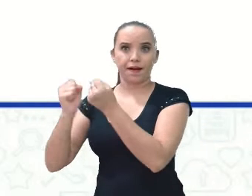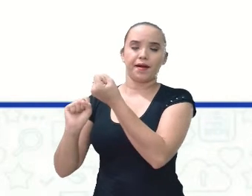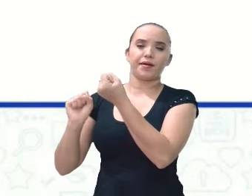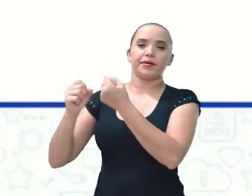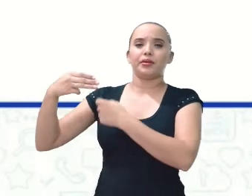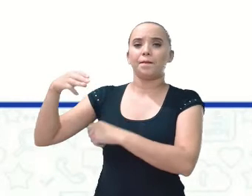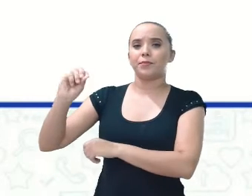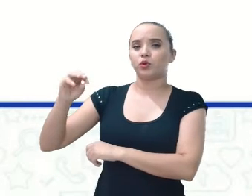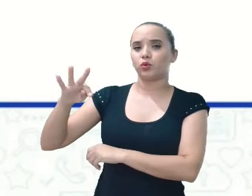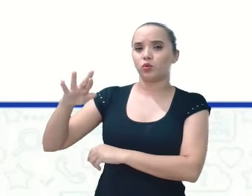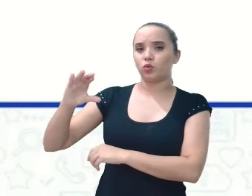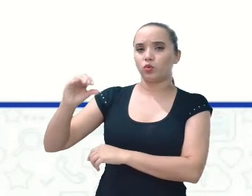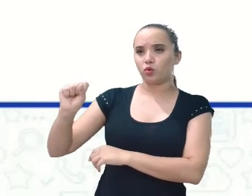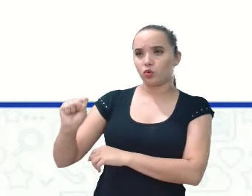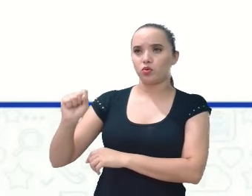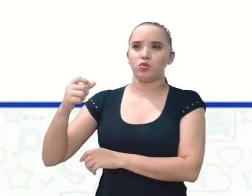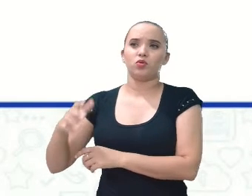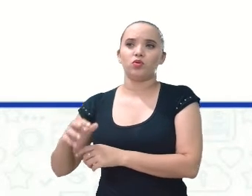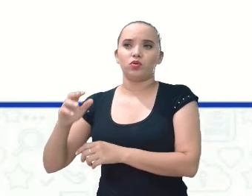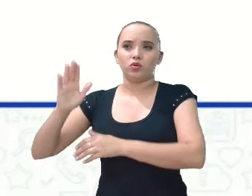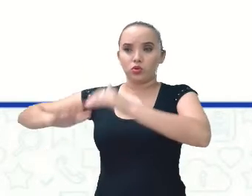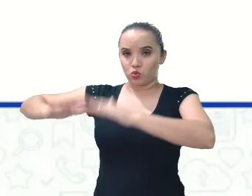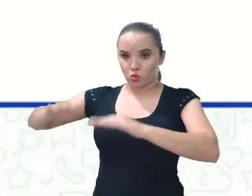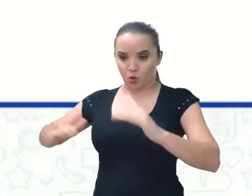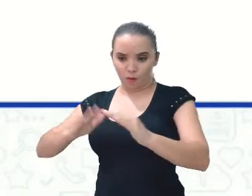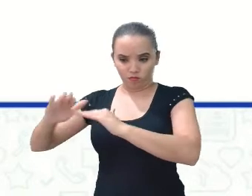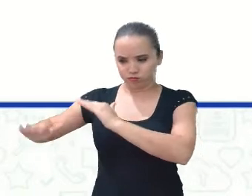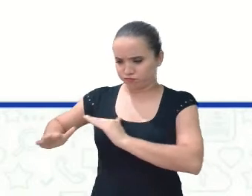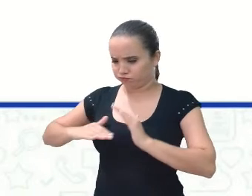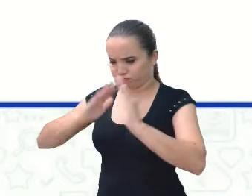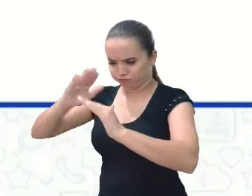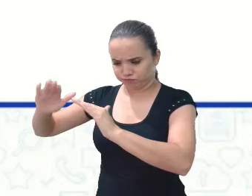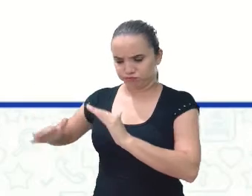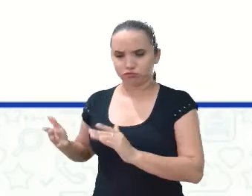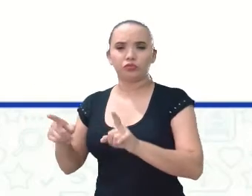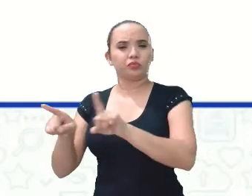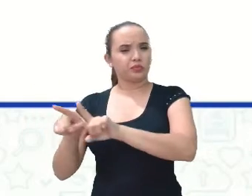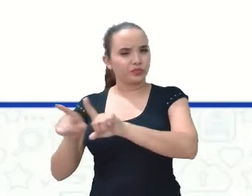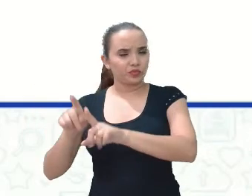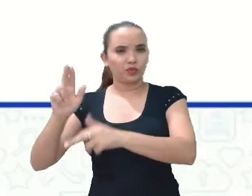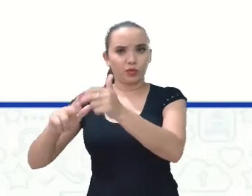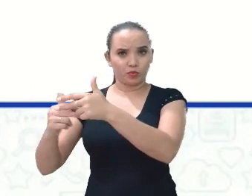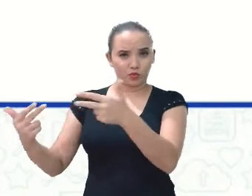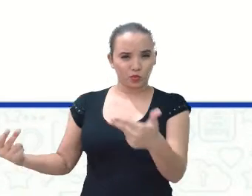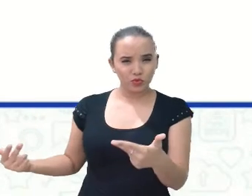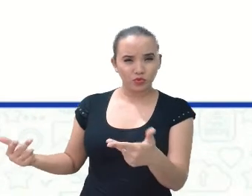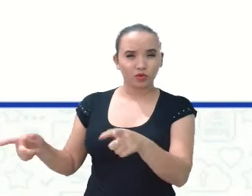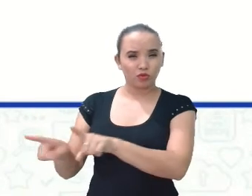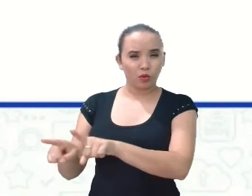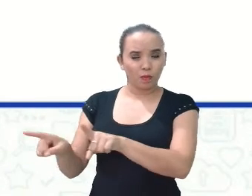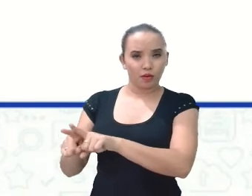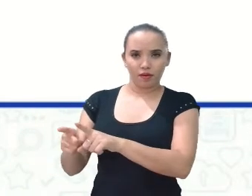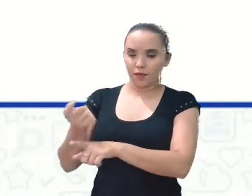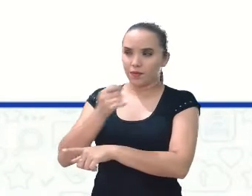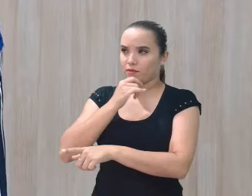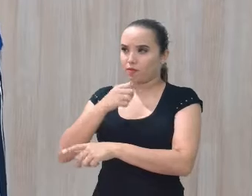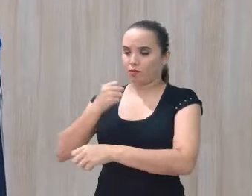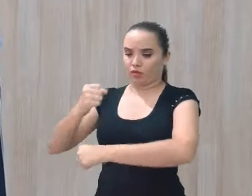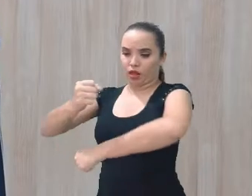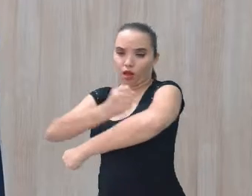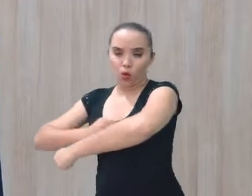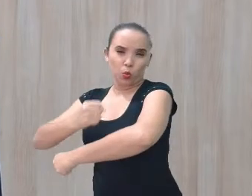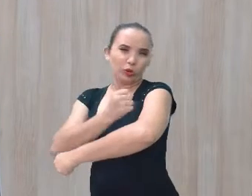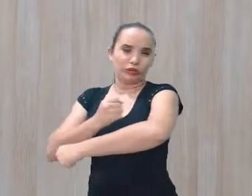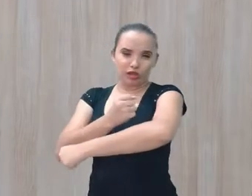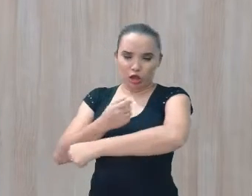motores, aparelhos, a percussão de objetos, né? Quando a gente bate numa coisa, quando está na cozinha fazendo a comida, que a colher bate